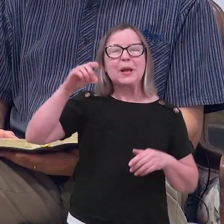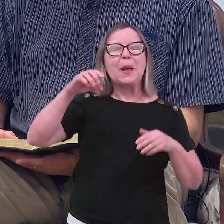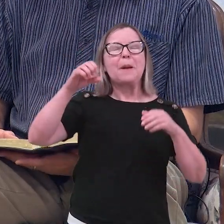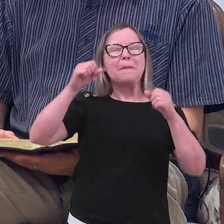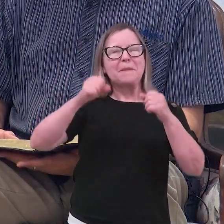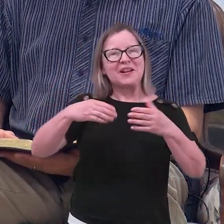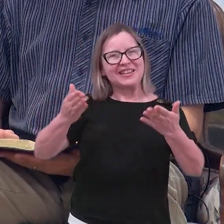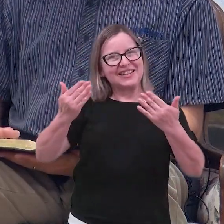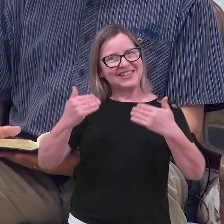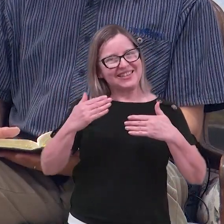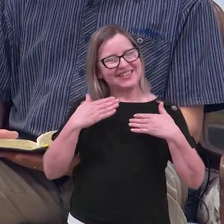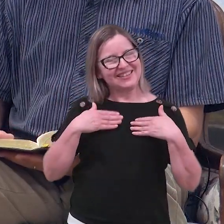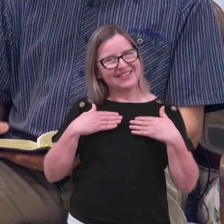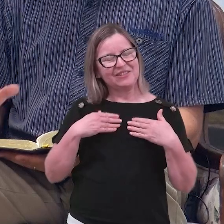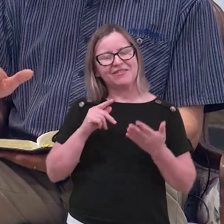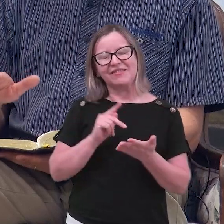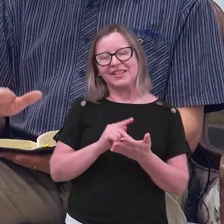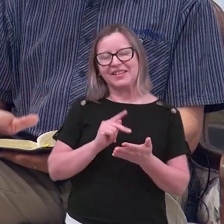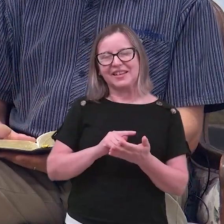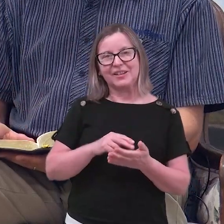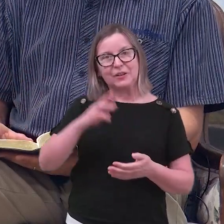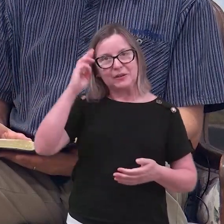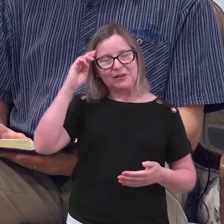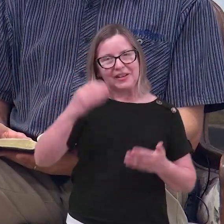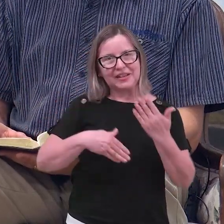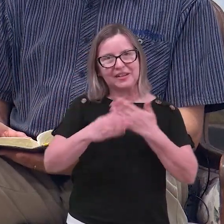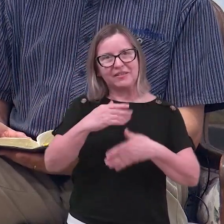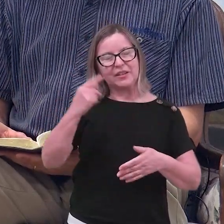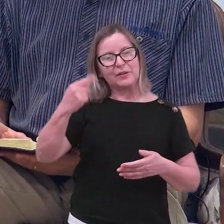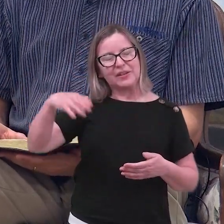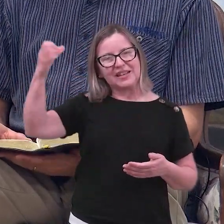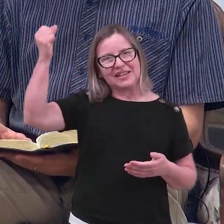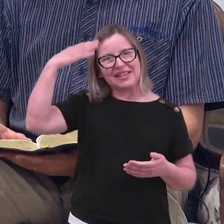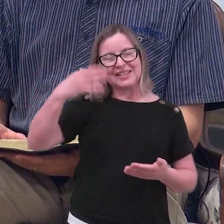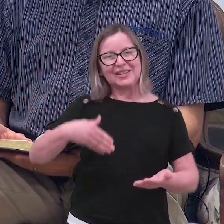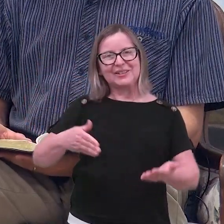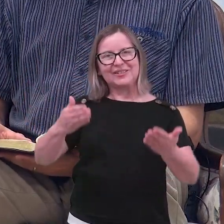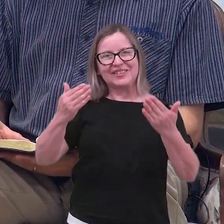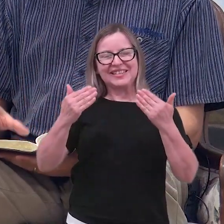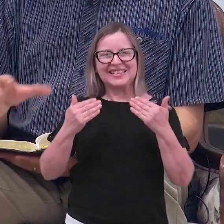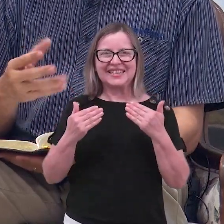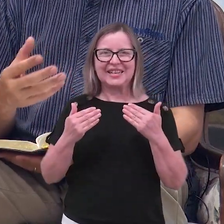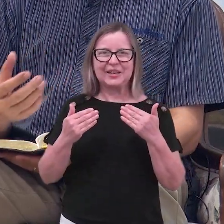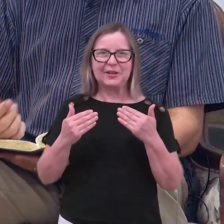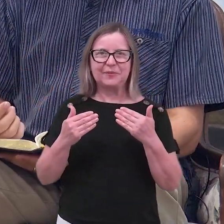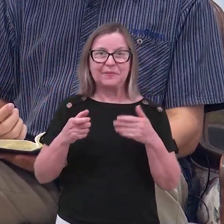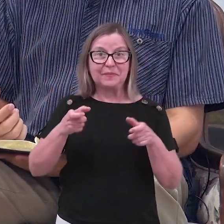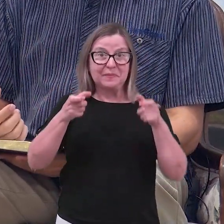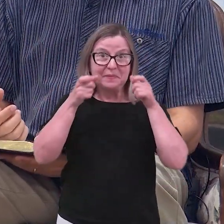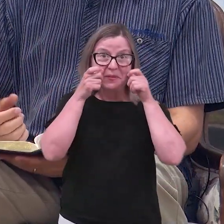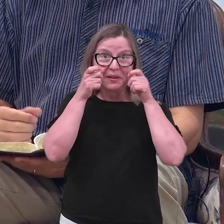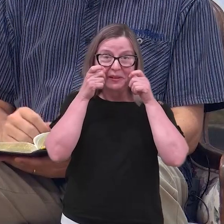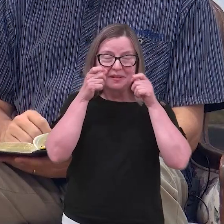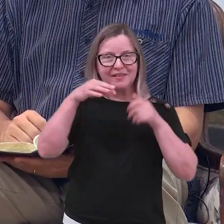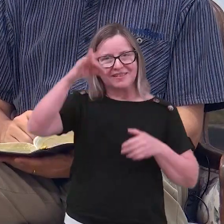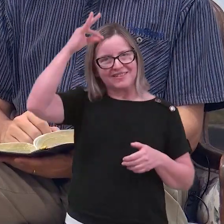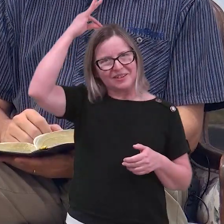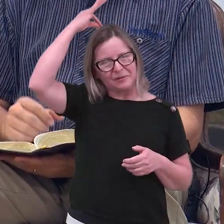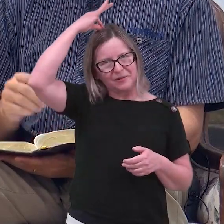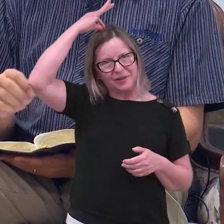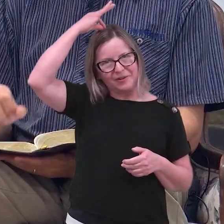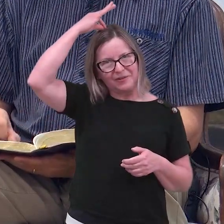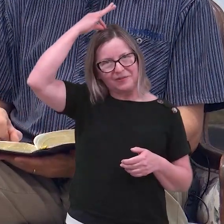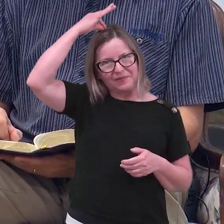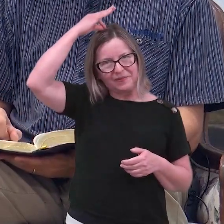É verdade. Que o Senhor, por sua graça, nos dê a percepção espiritual